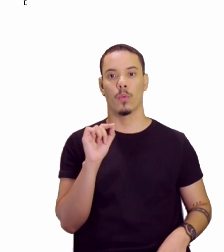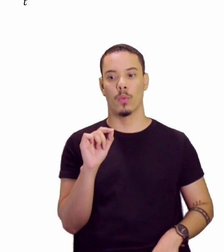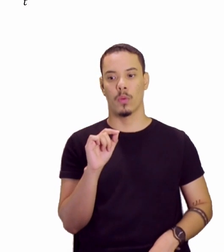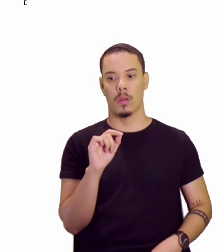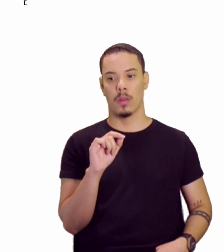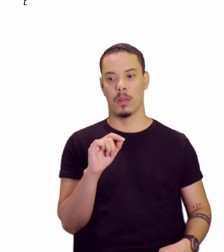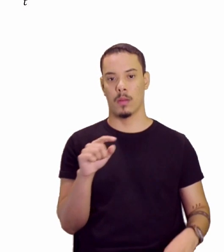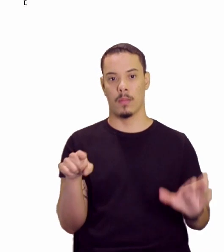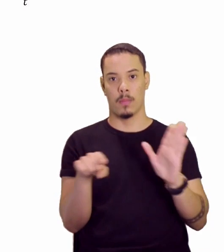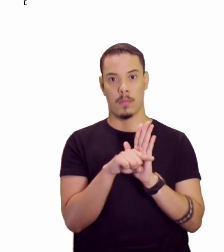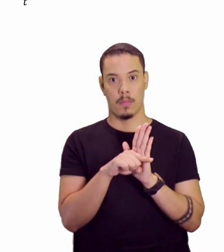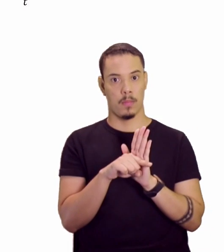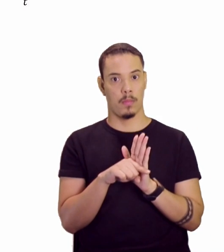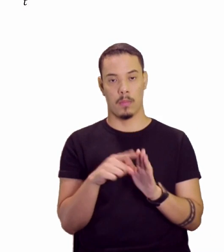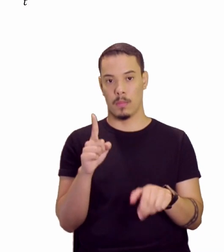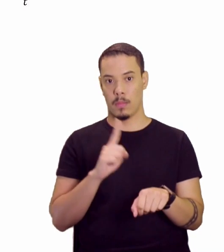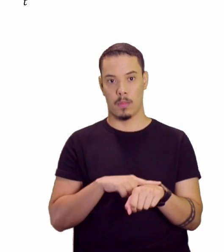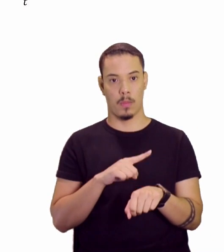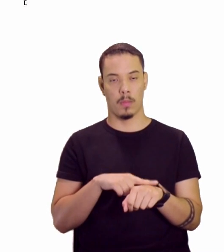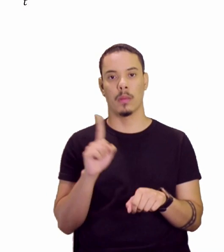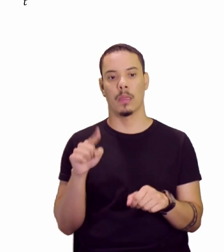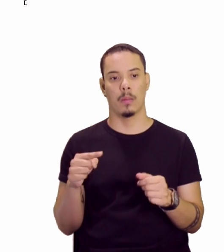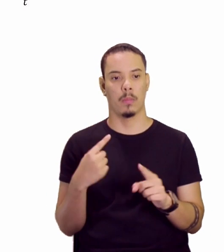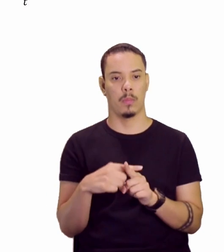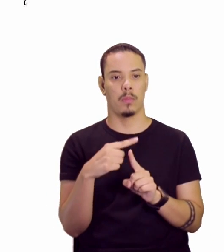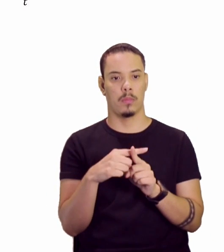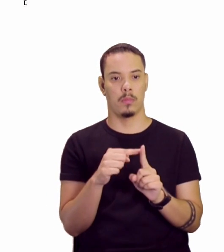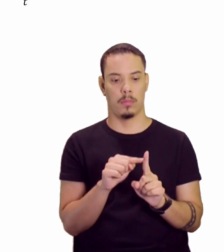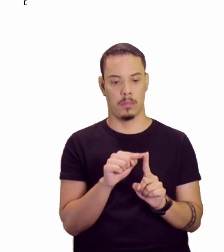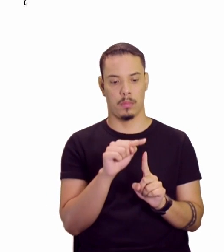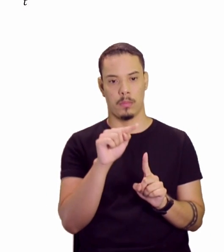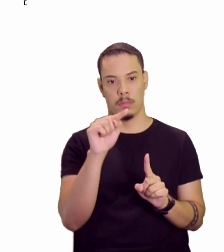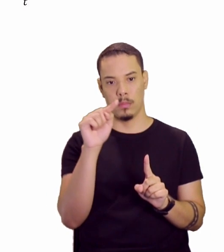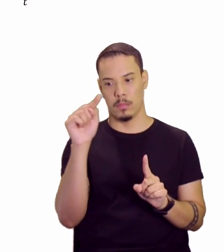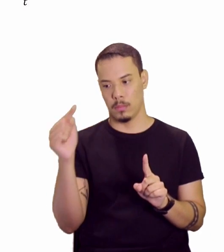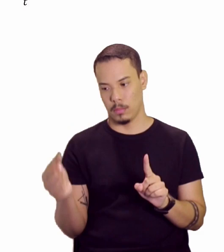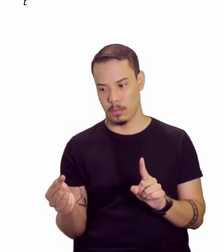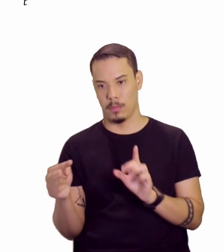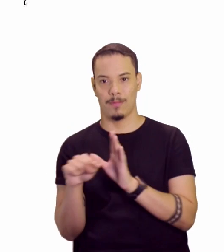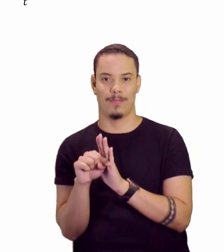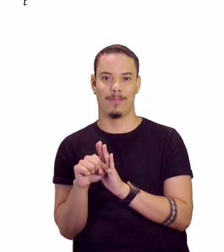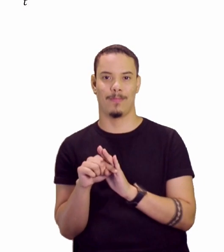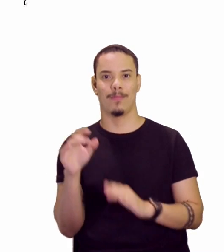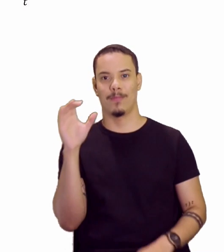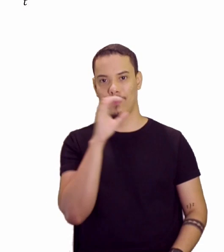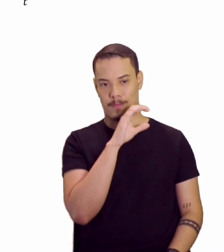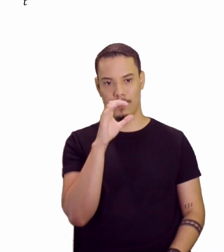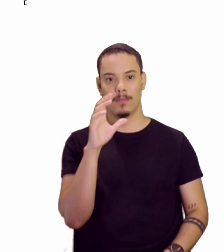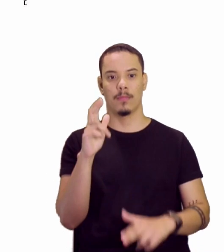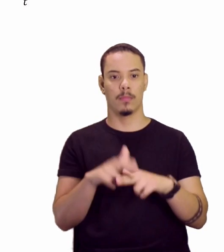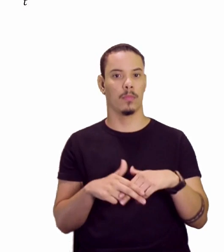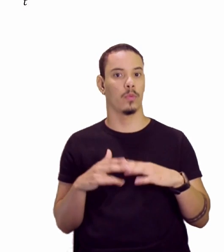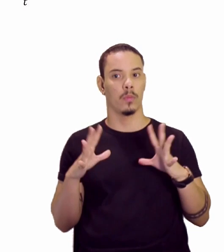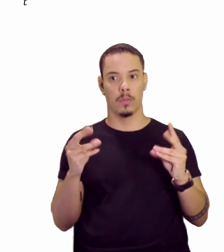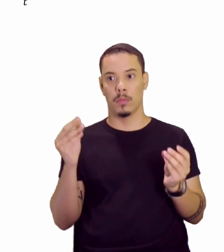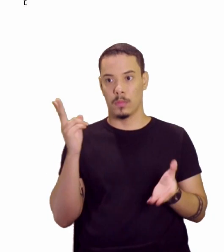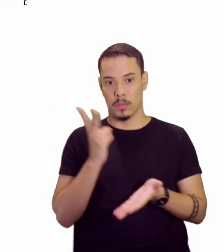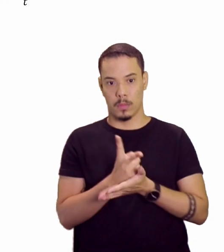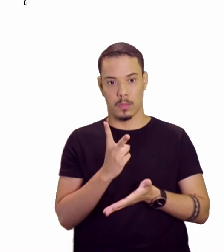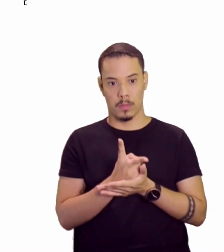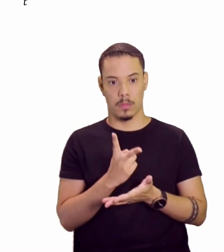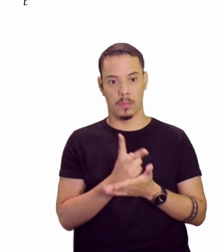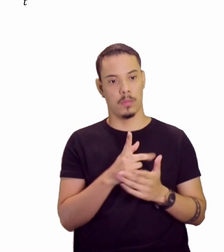negativa. No primeiro momento a velocidade é positiva, porque é crescente, mas a aceleração é negativa, então... Toda vez que tiver